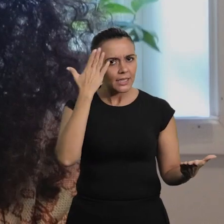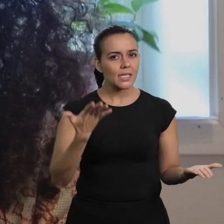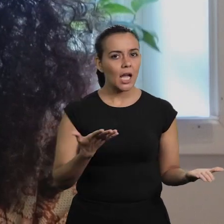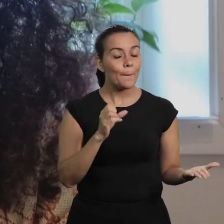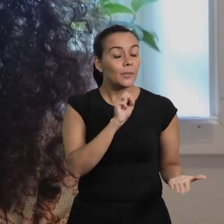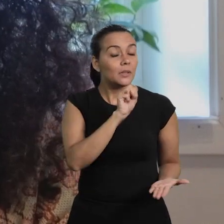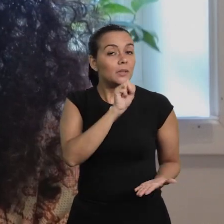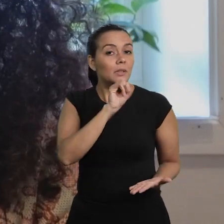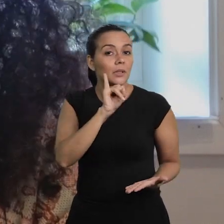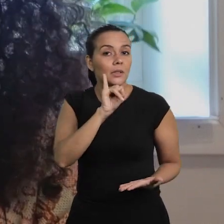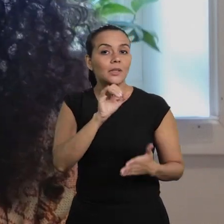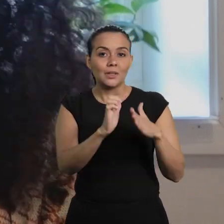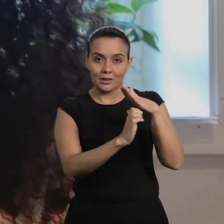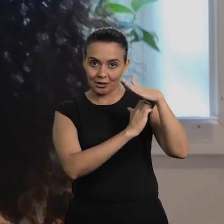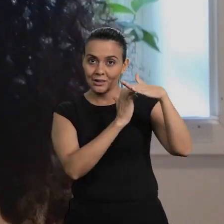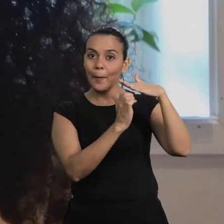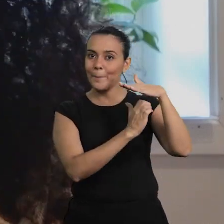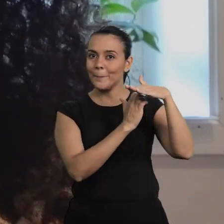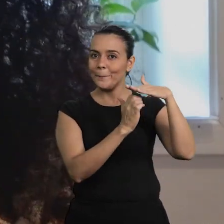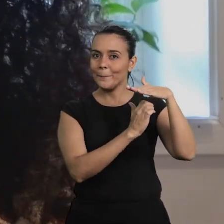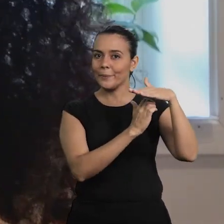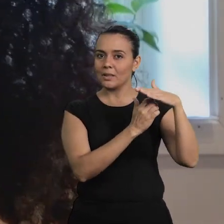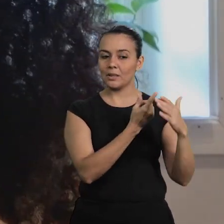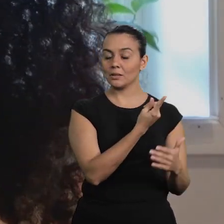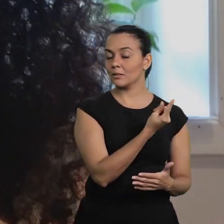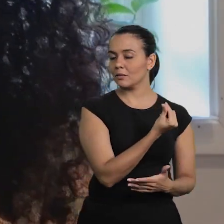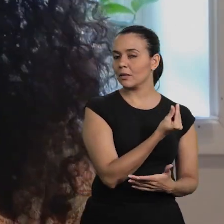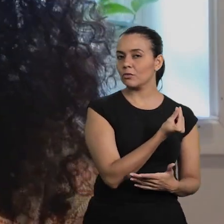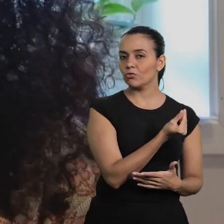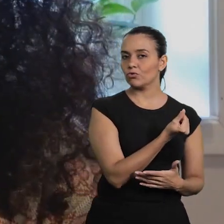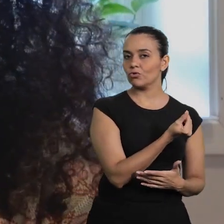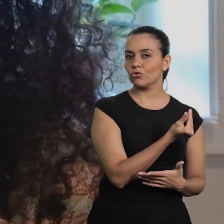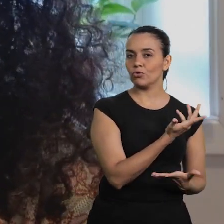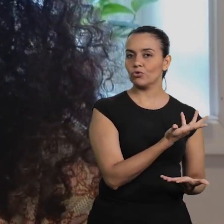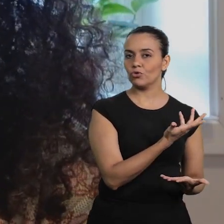se uma instituição como a Bolsa de Valores